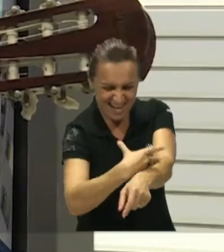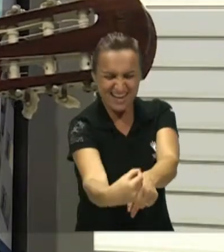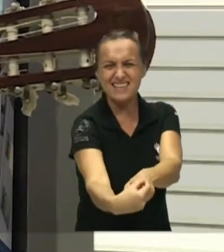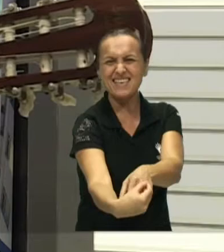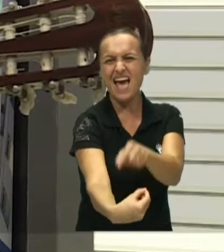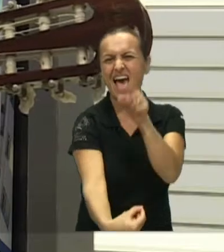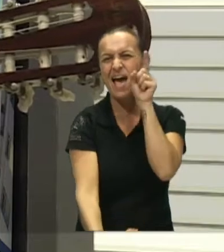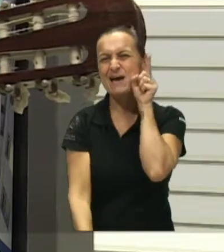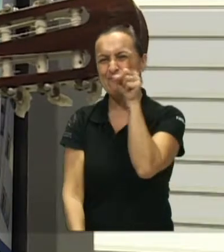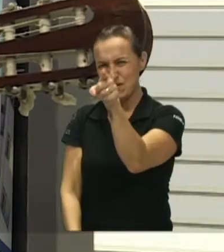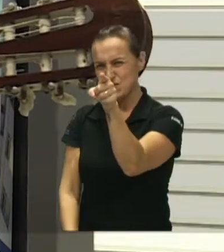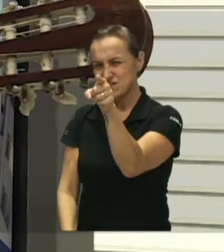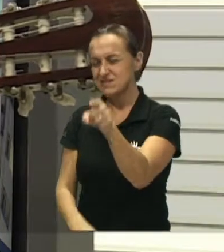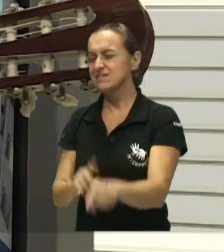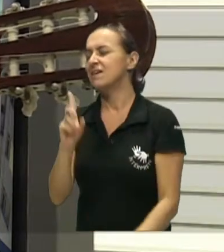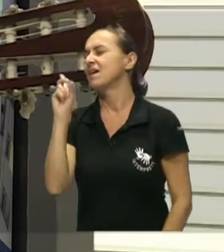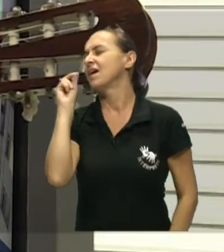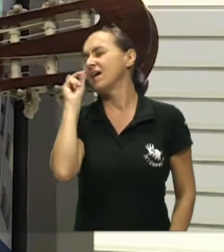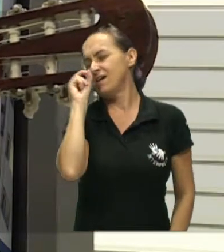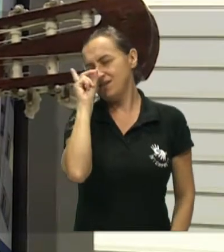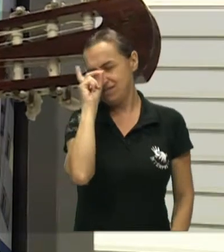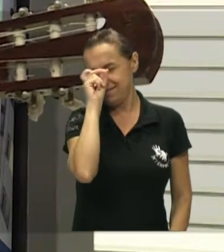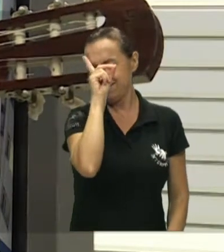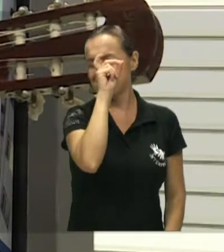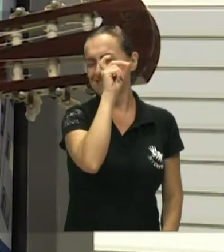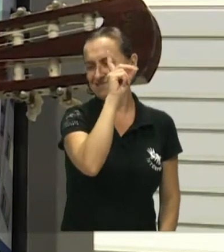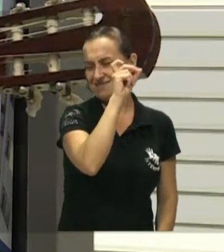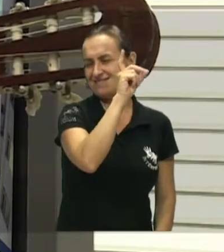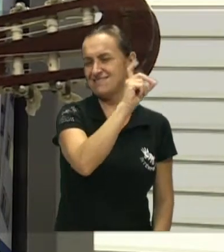difícil pra você é saber ganhar, é saber